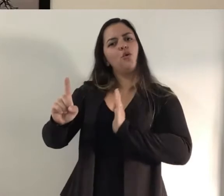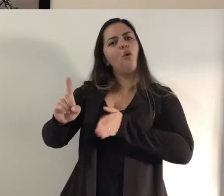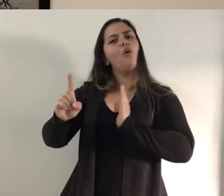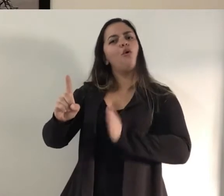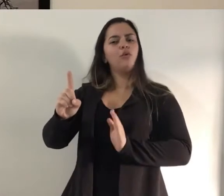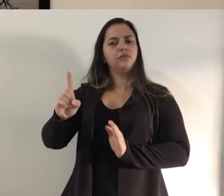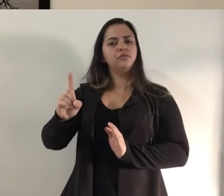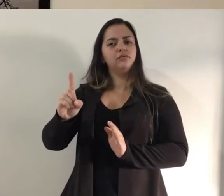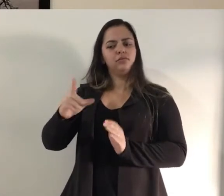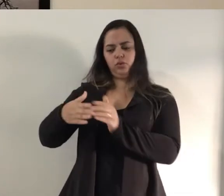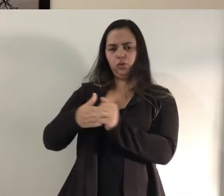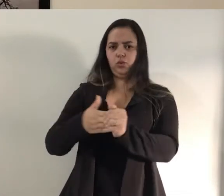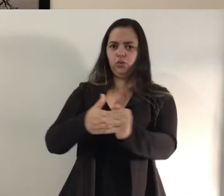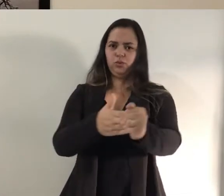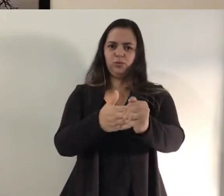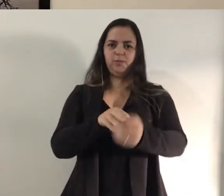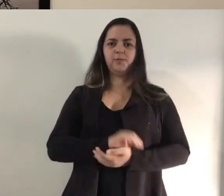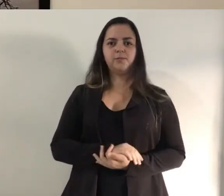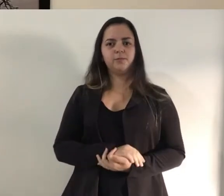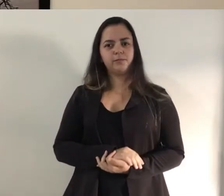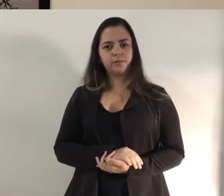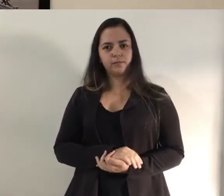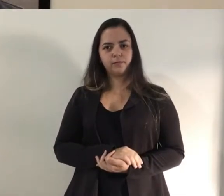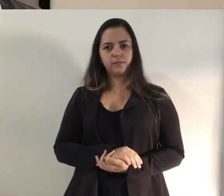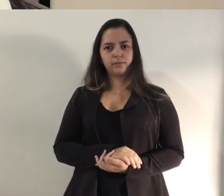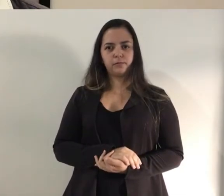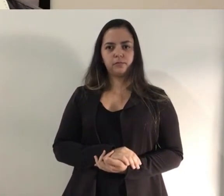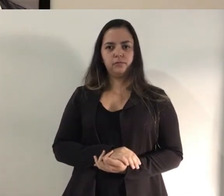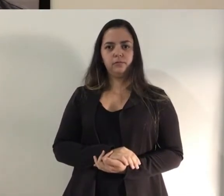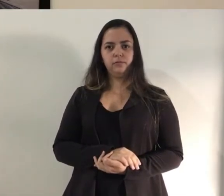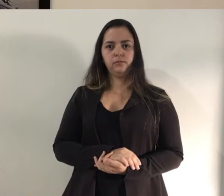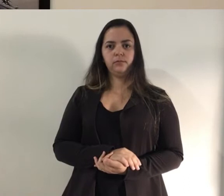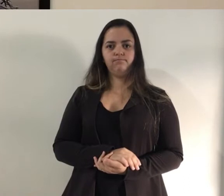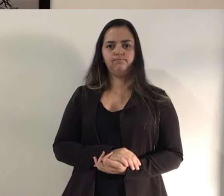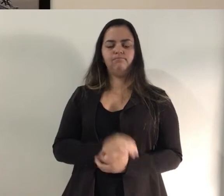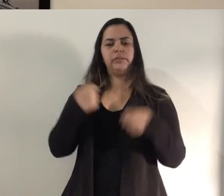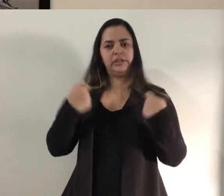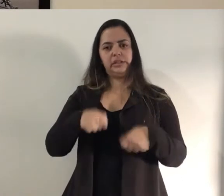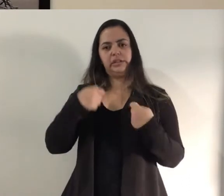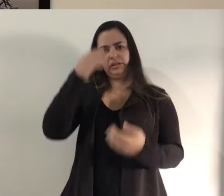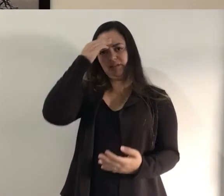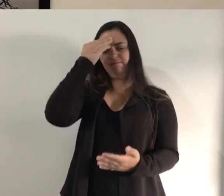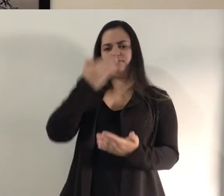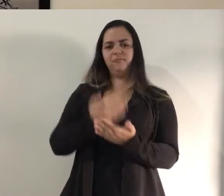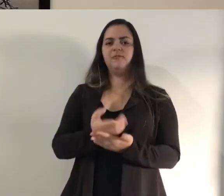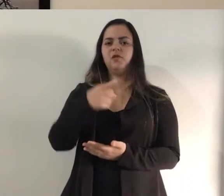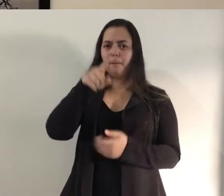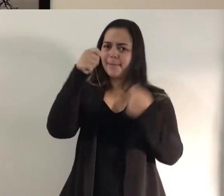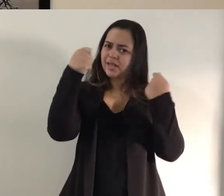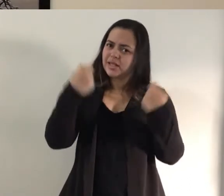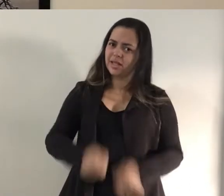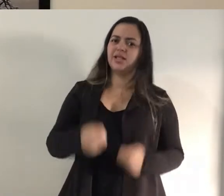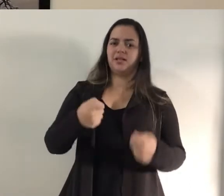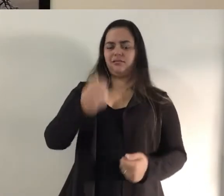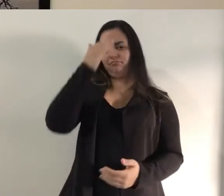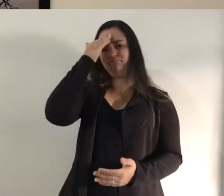para nós. Eu preciso acreditar, você precisa acreditar que Ele está